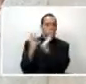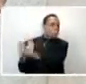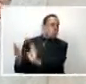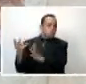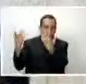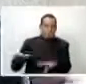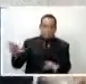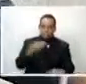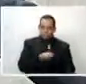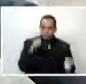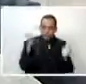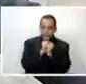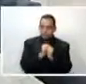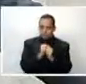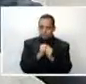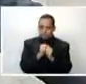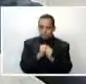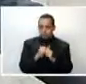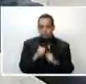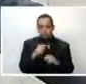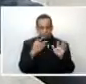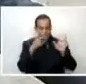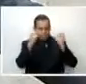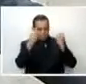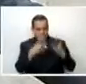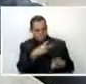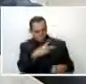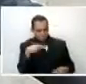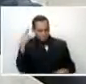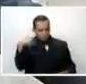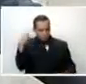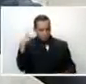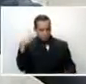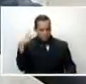quero vocês perto de mim. Queria dizer o seguinte para o senhor vereador Reis, que